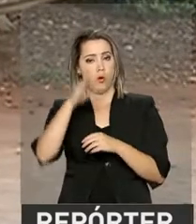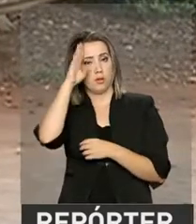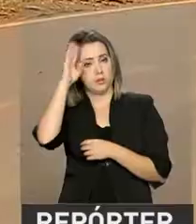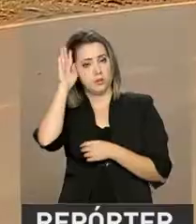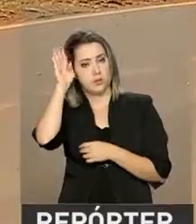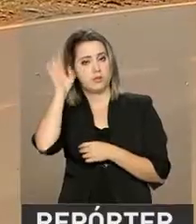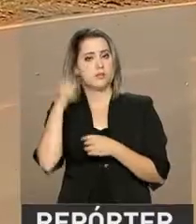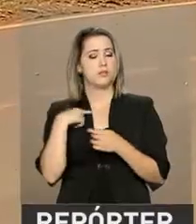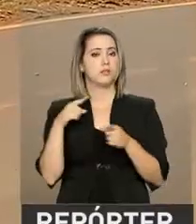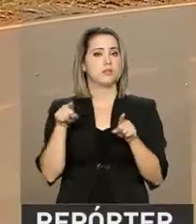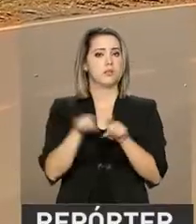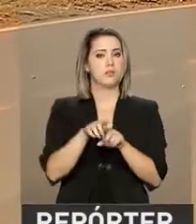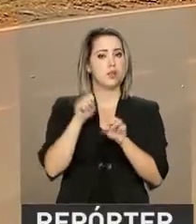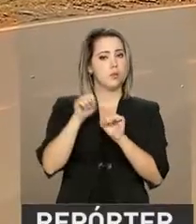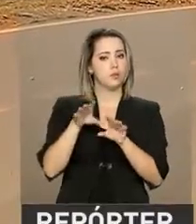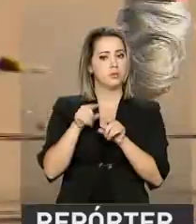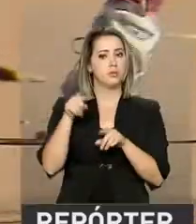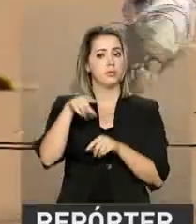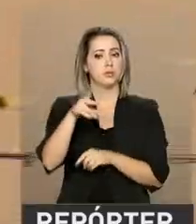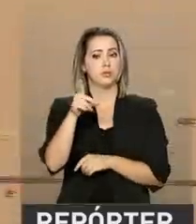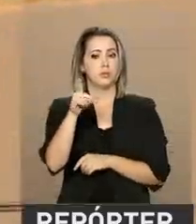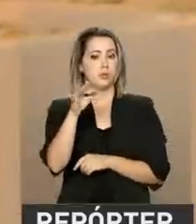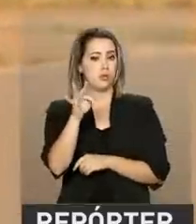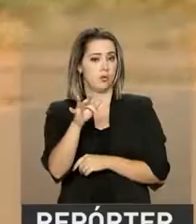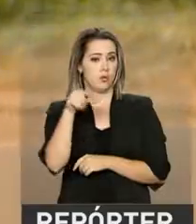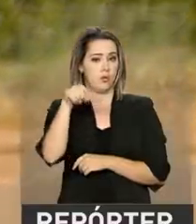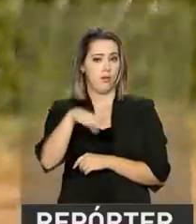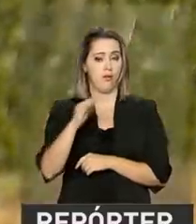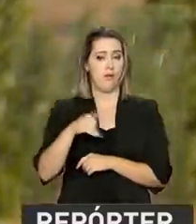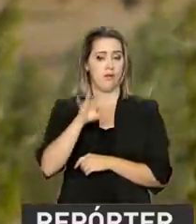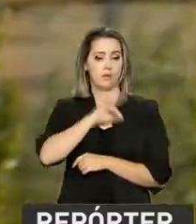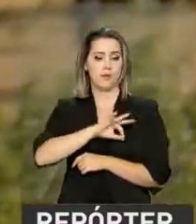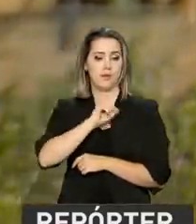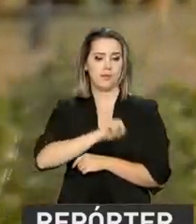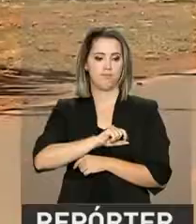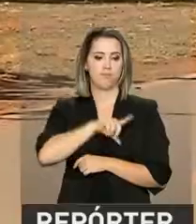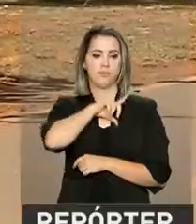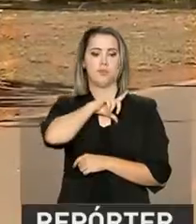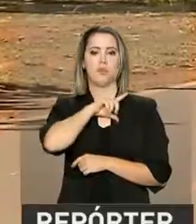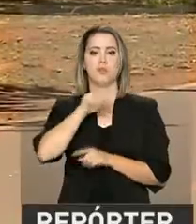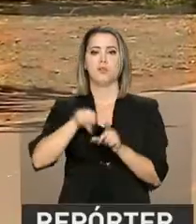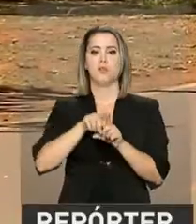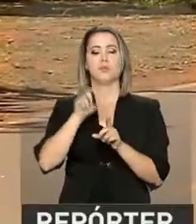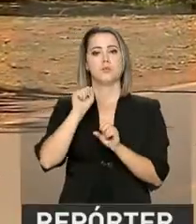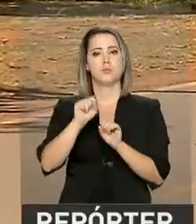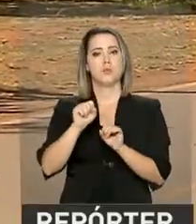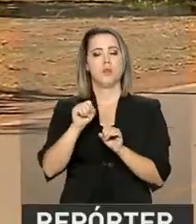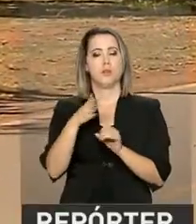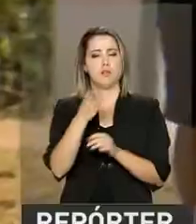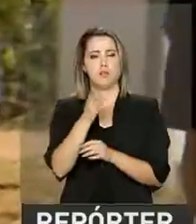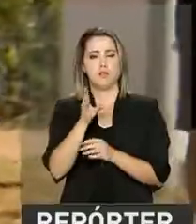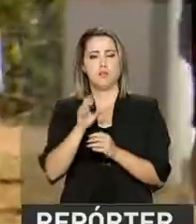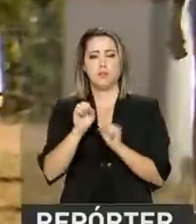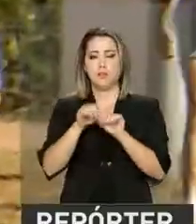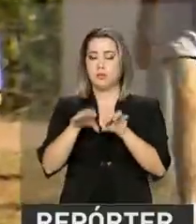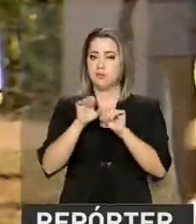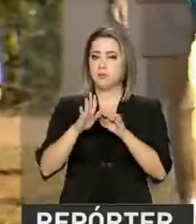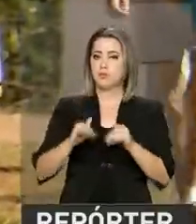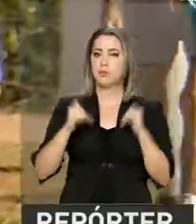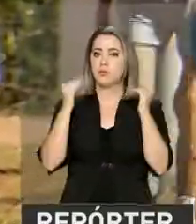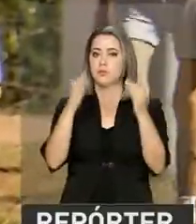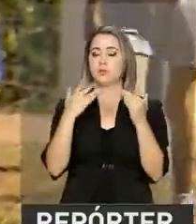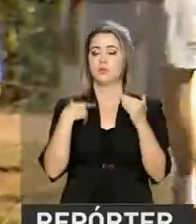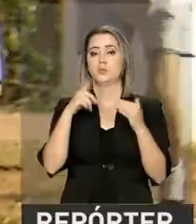o que leva o distrito federal uma das regiões com renda per capita escolaridade mais altas do país a ser a unidade da federação